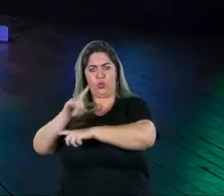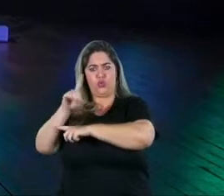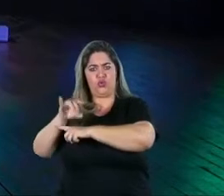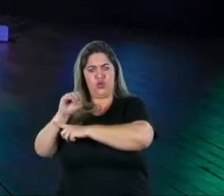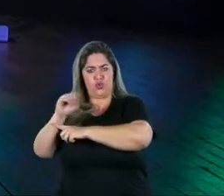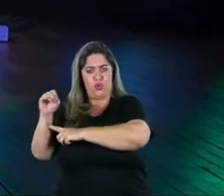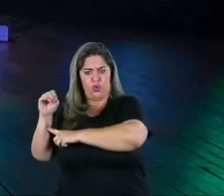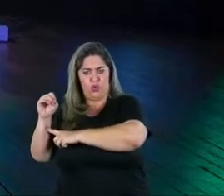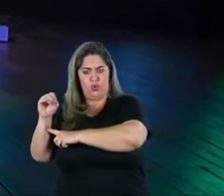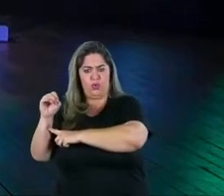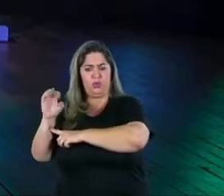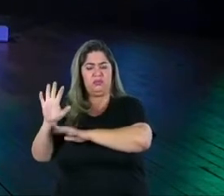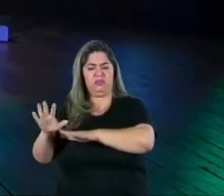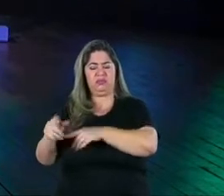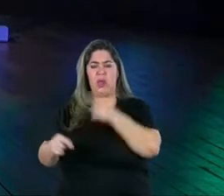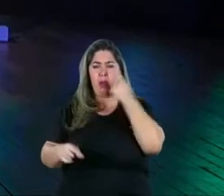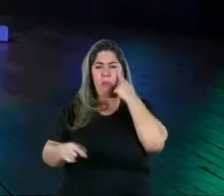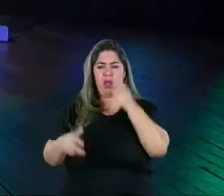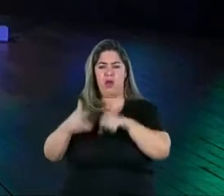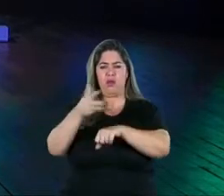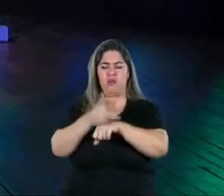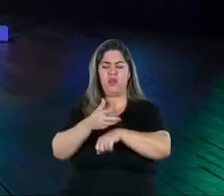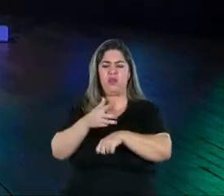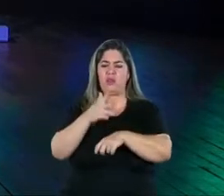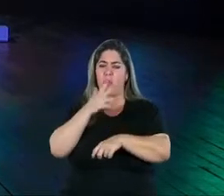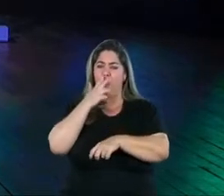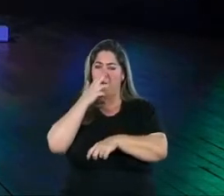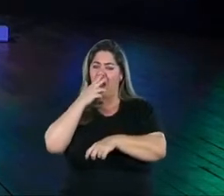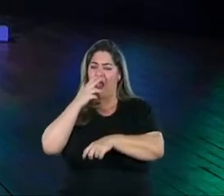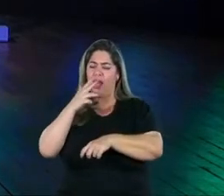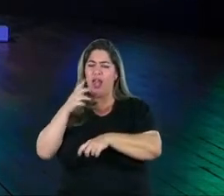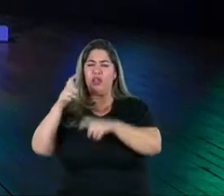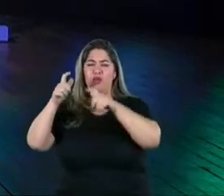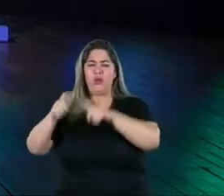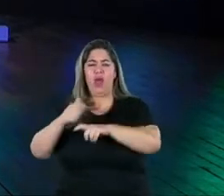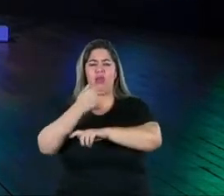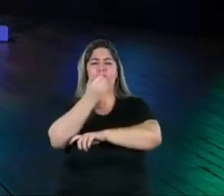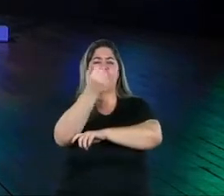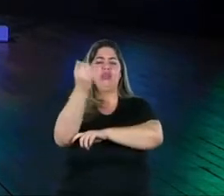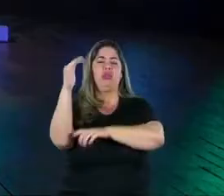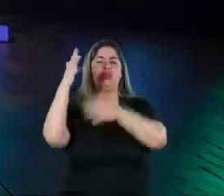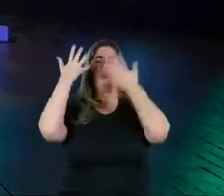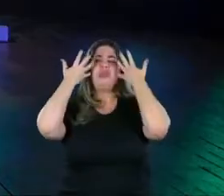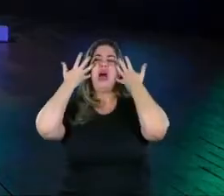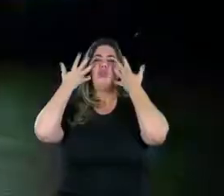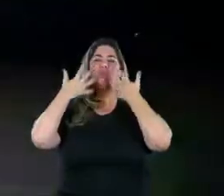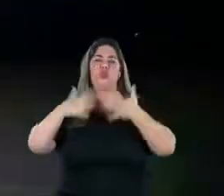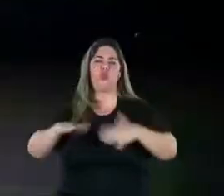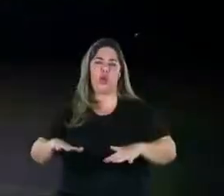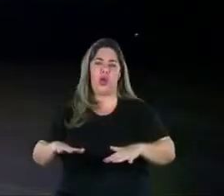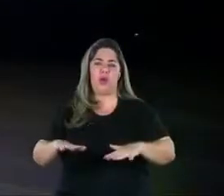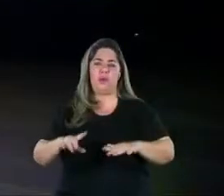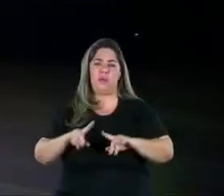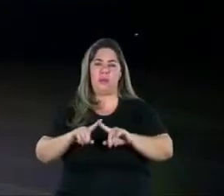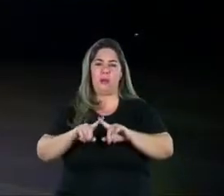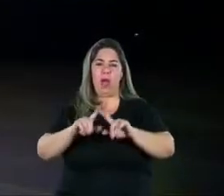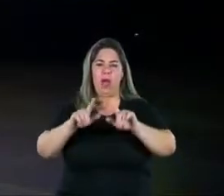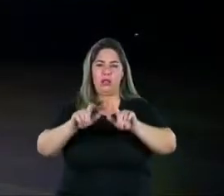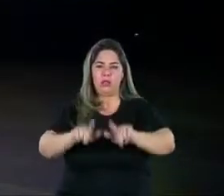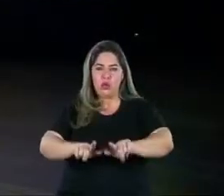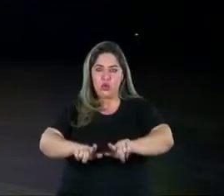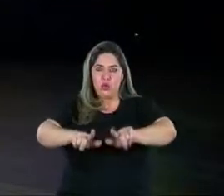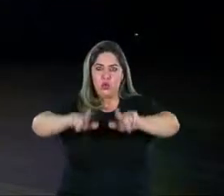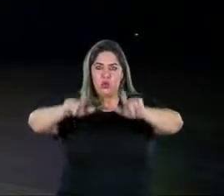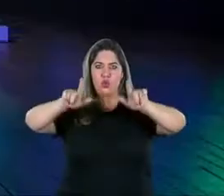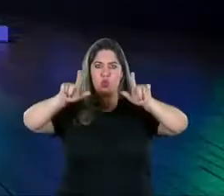que no vídeo parece até que está no seu ambiente natural, né? Mas basta um pouquinho mais